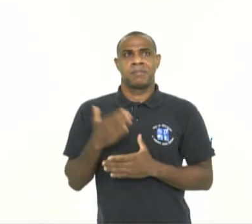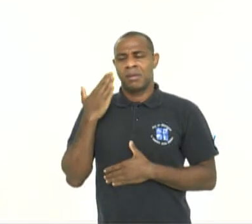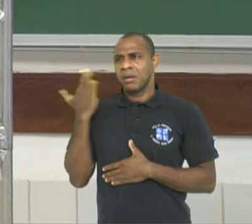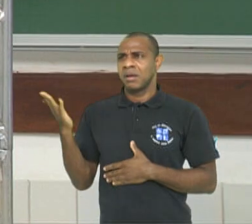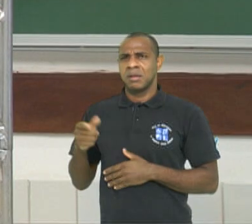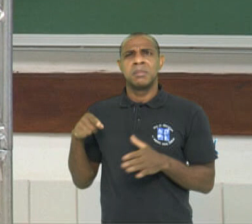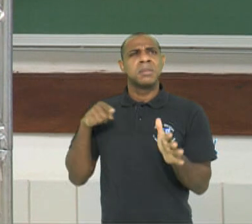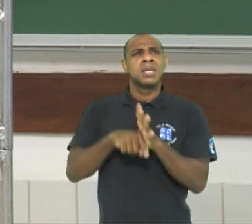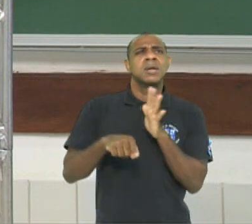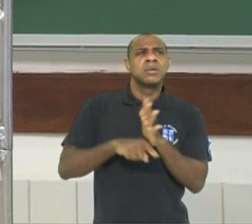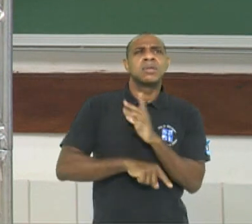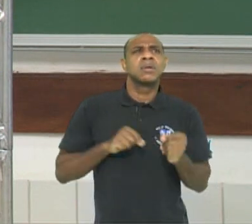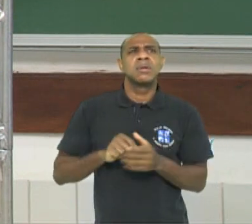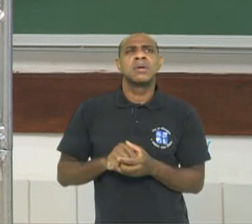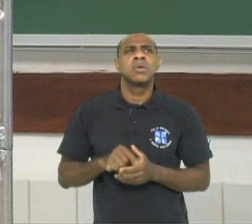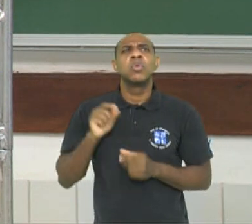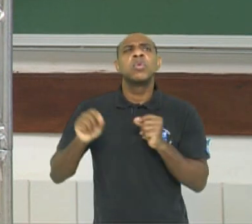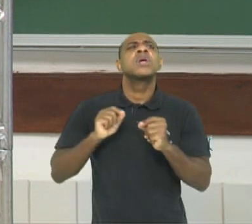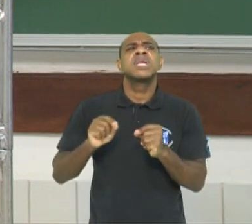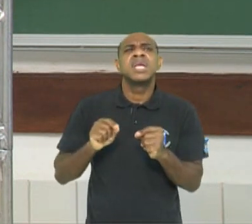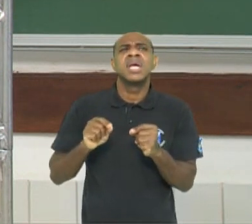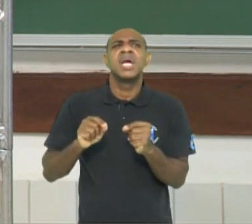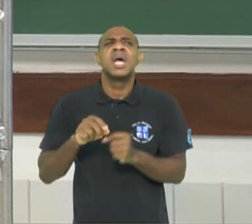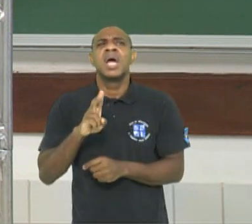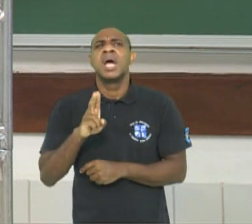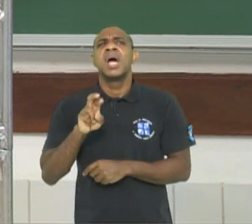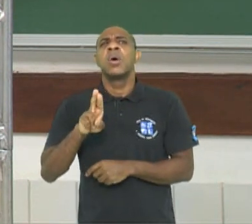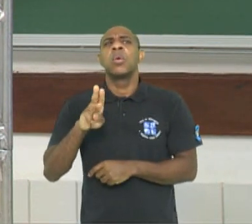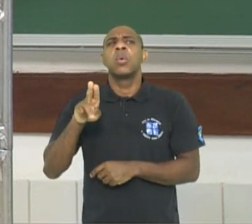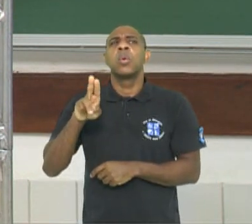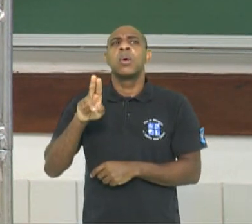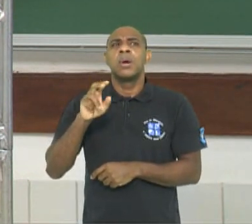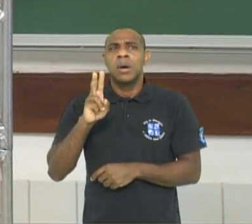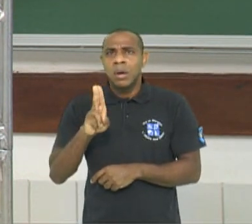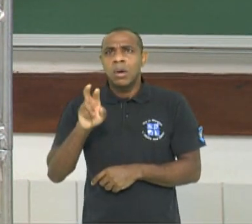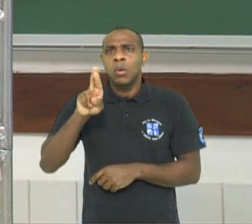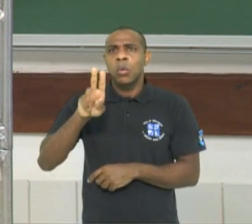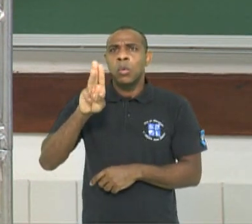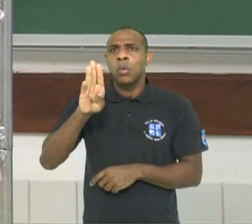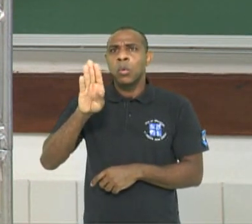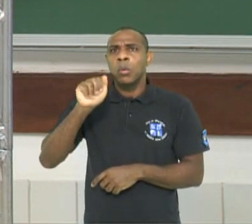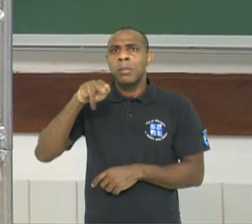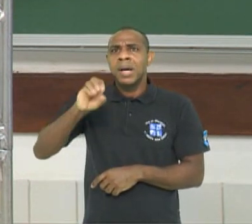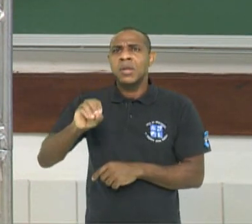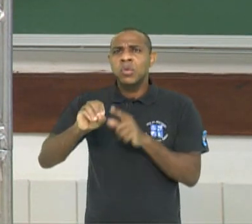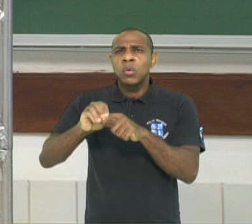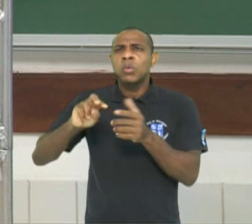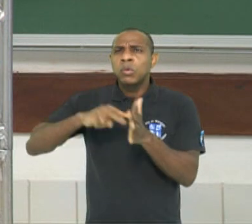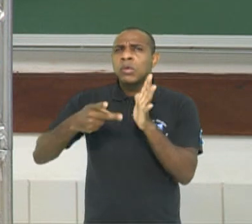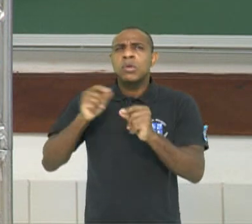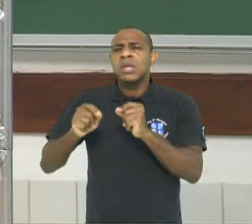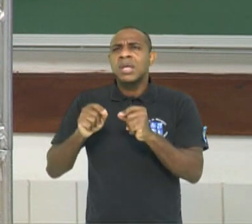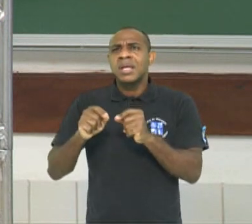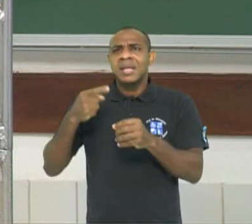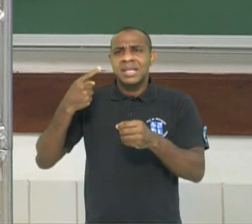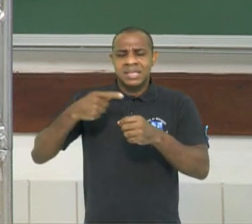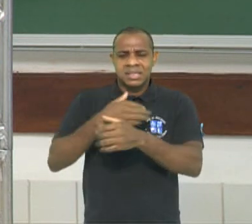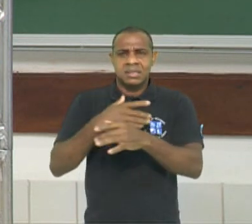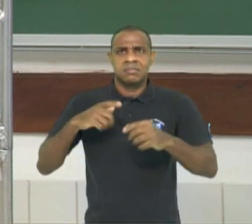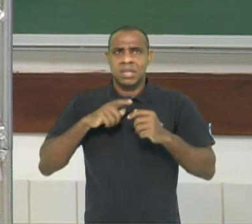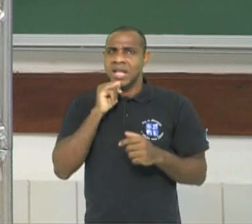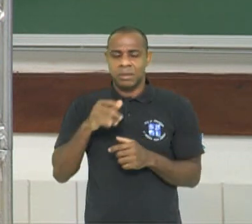perguntar, o que é se tornar urbano? Bom, quando nós dizemos que um determinado